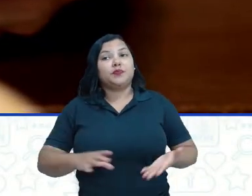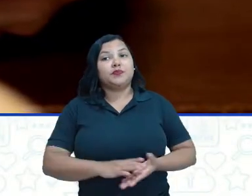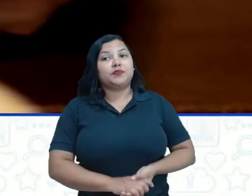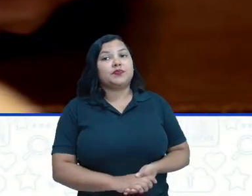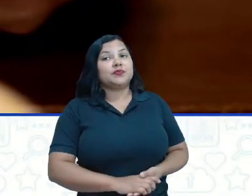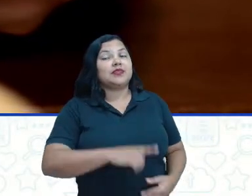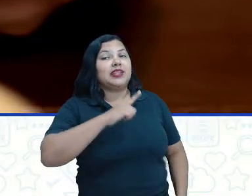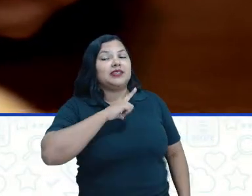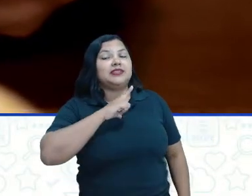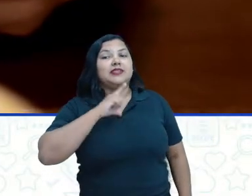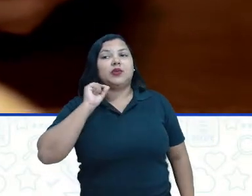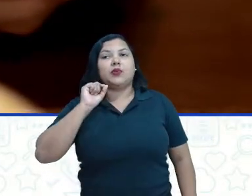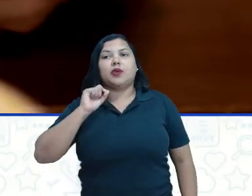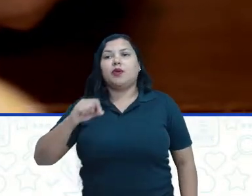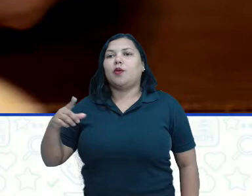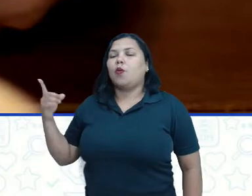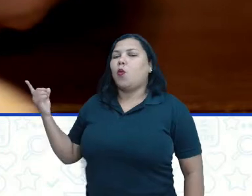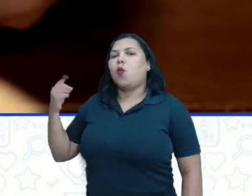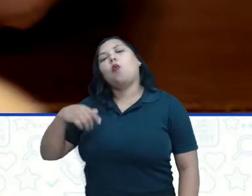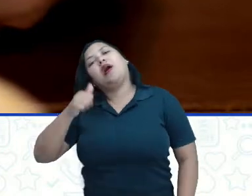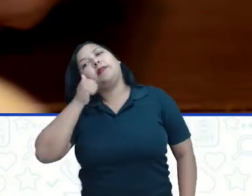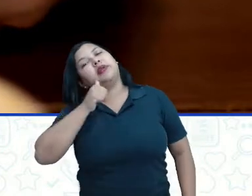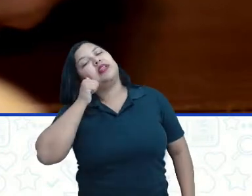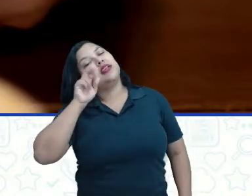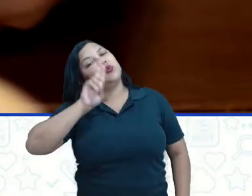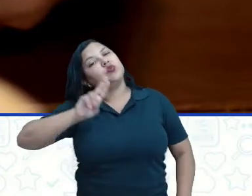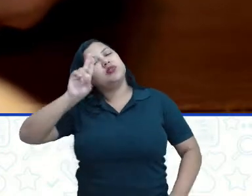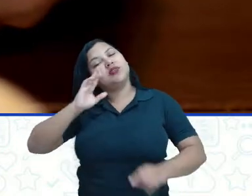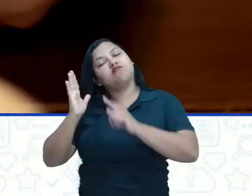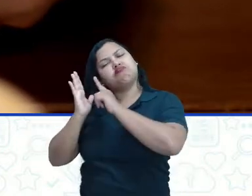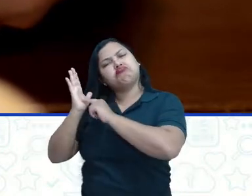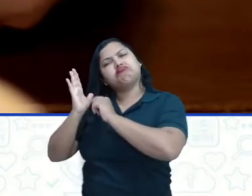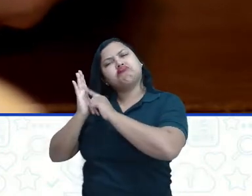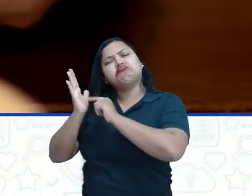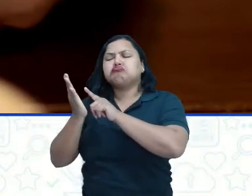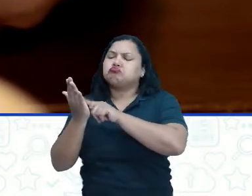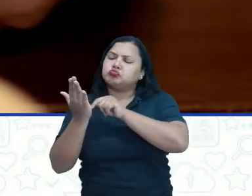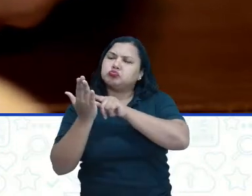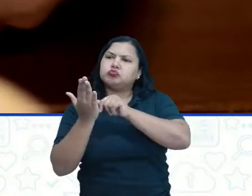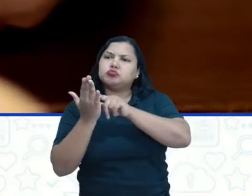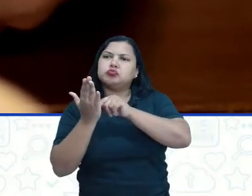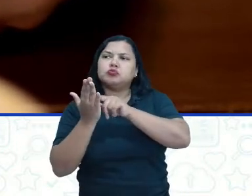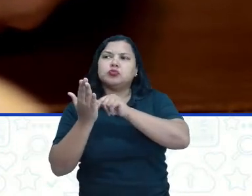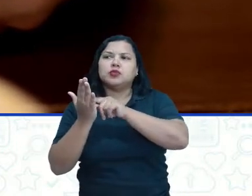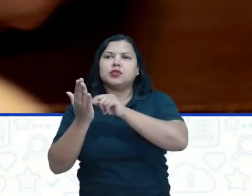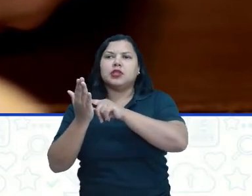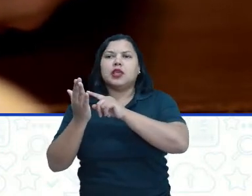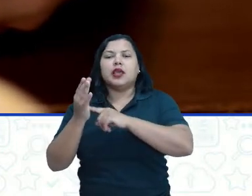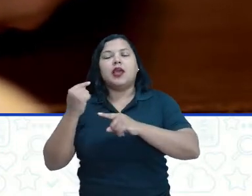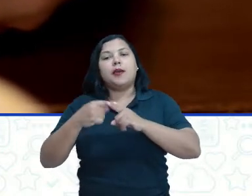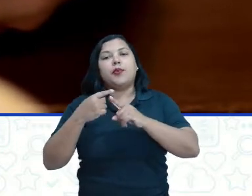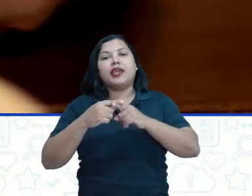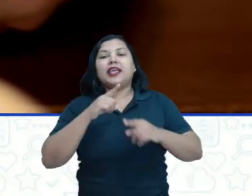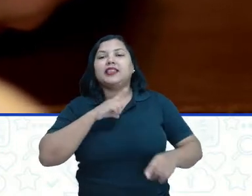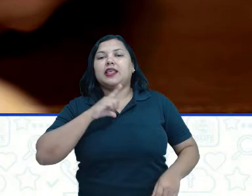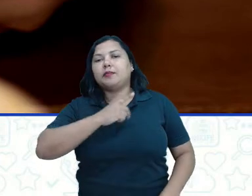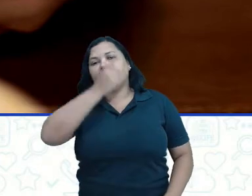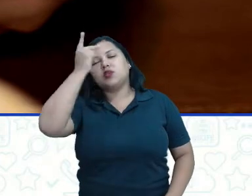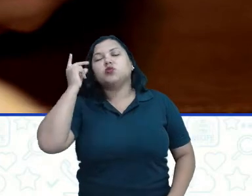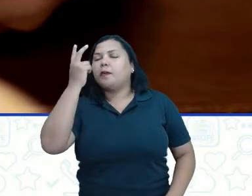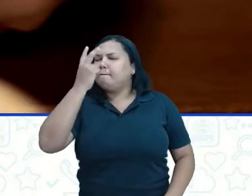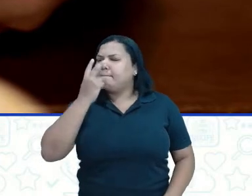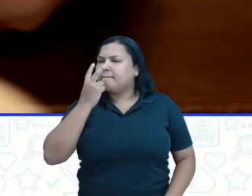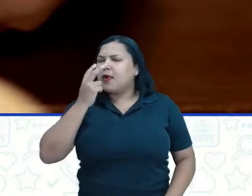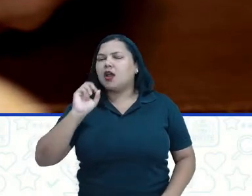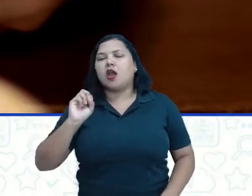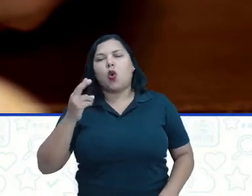temos aí, de repente, uma moça usando o seu celular. A descrição que eu faço é por causa dos nossos colegas de baixa visão